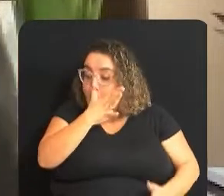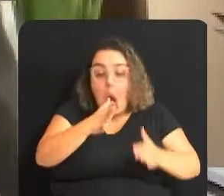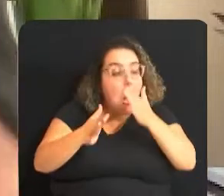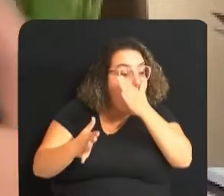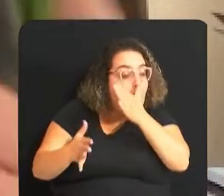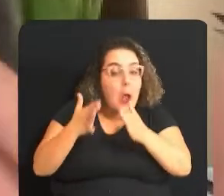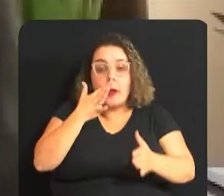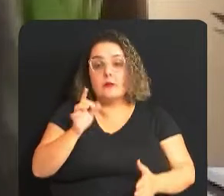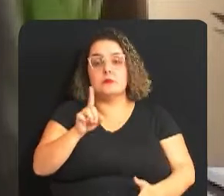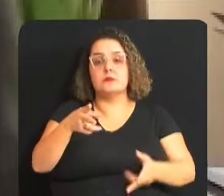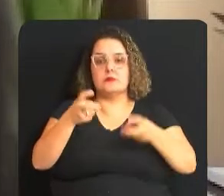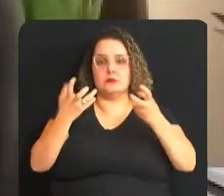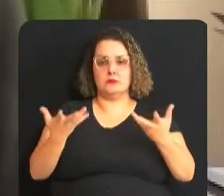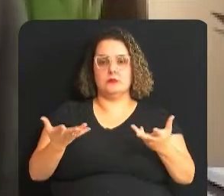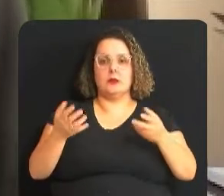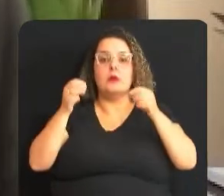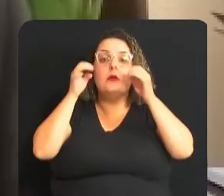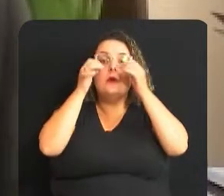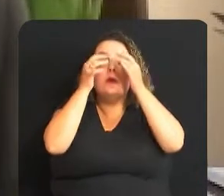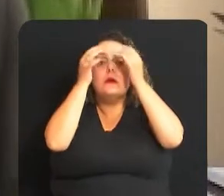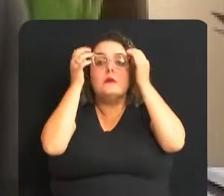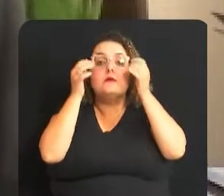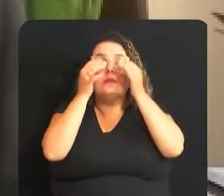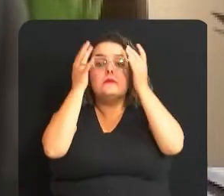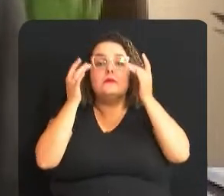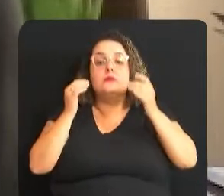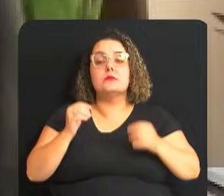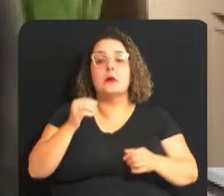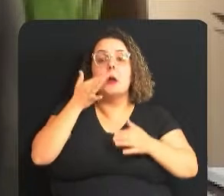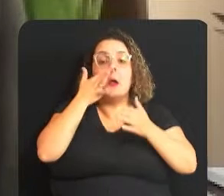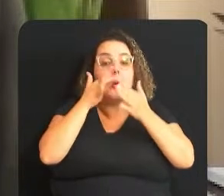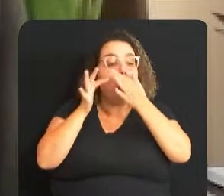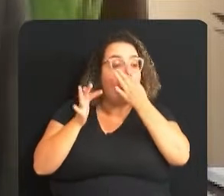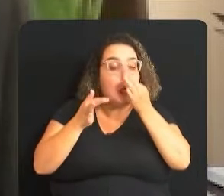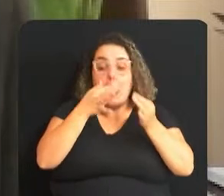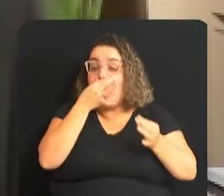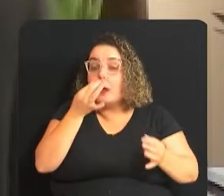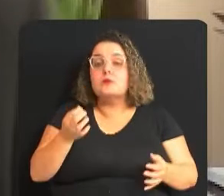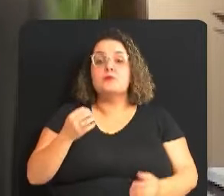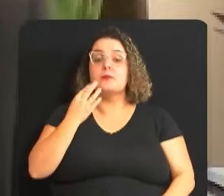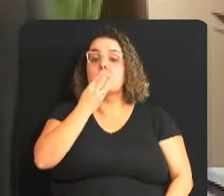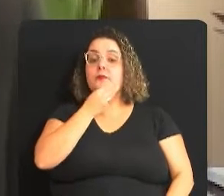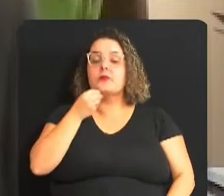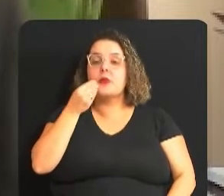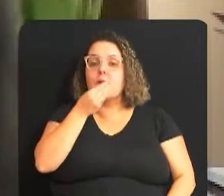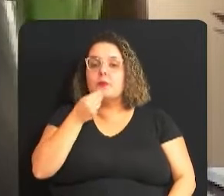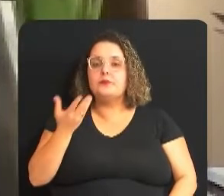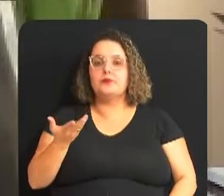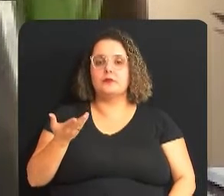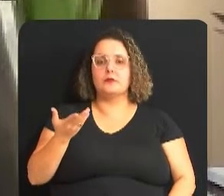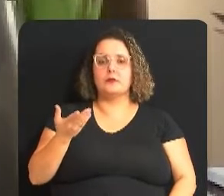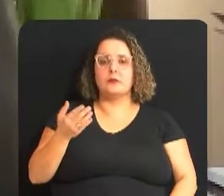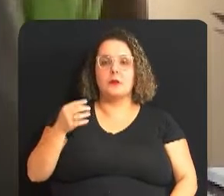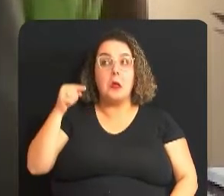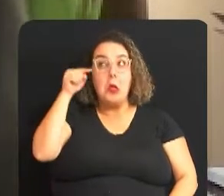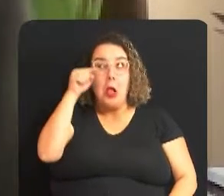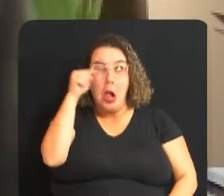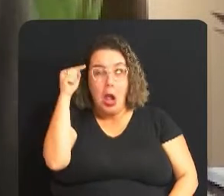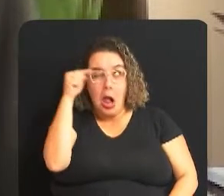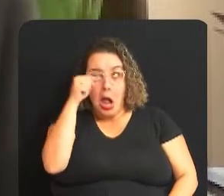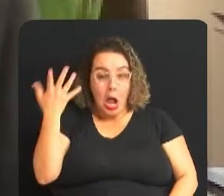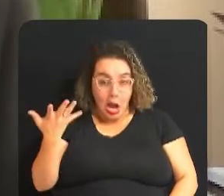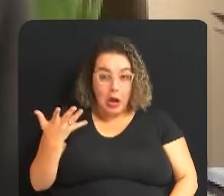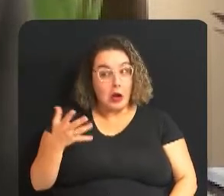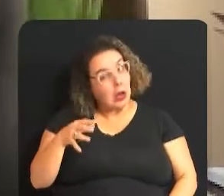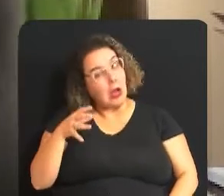Então, você está hidratando o olho por boca, tomando água. Você não hidrata o olho irritando o olho. Para que eu